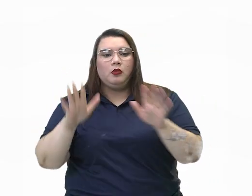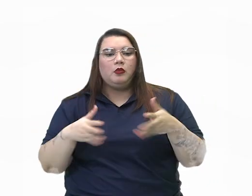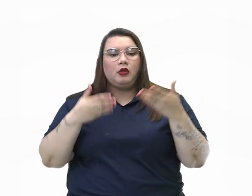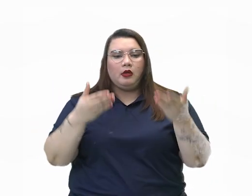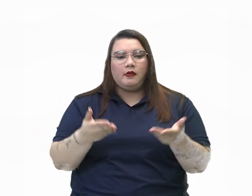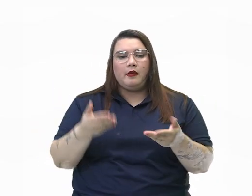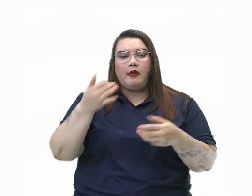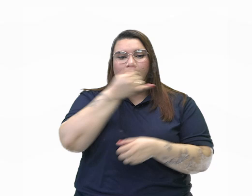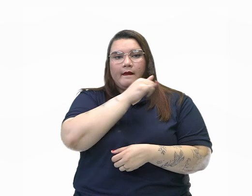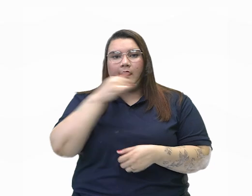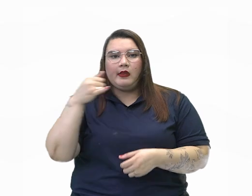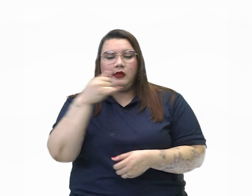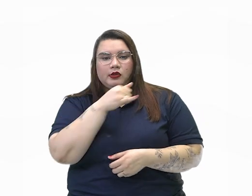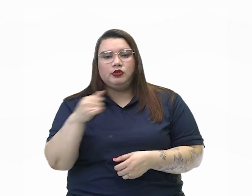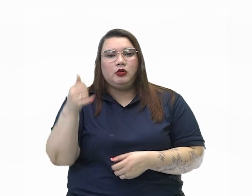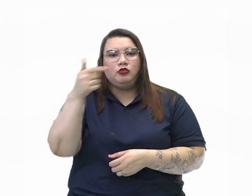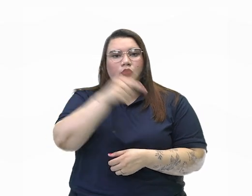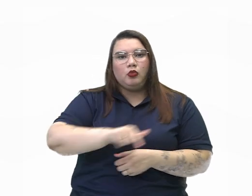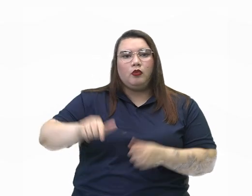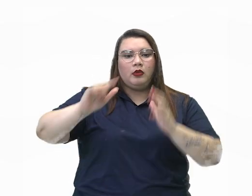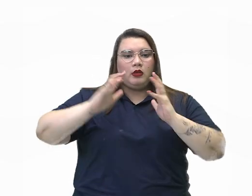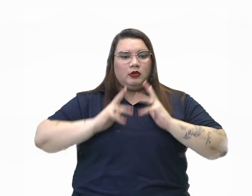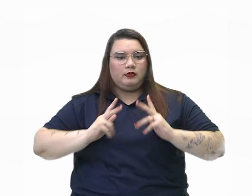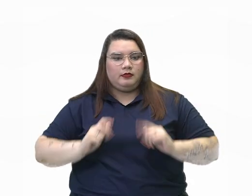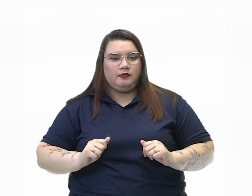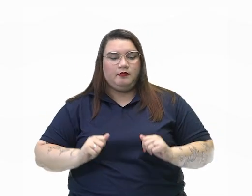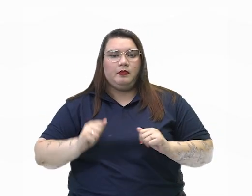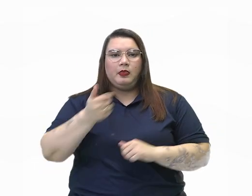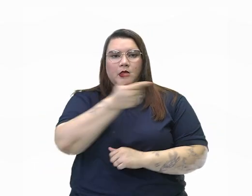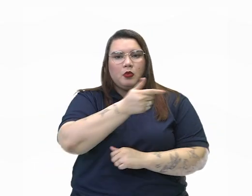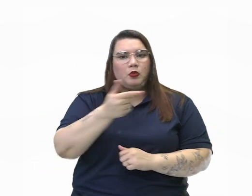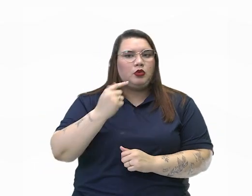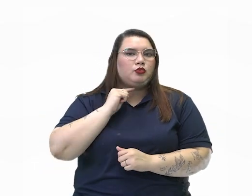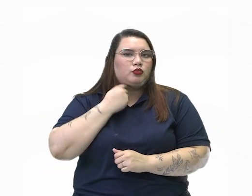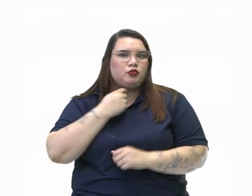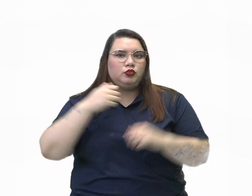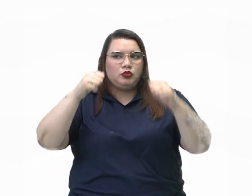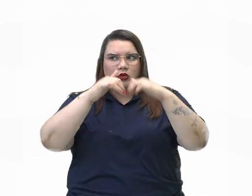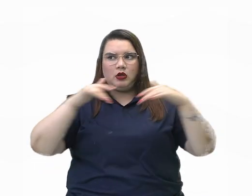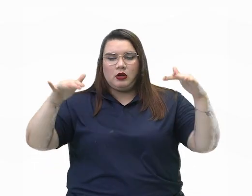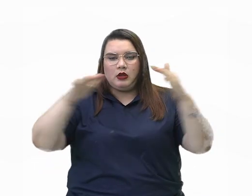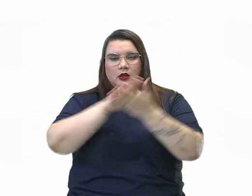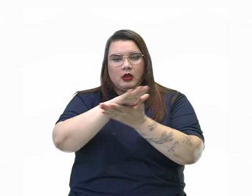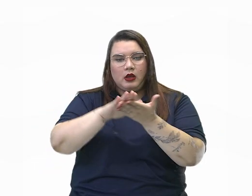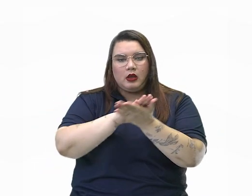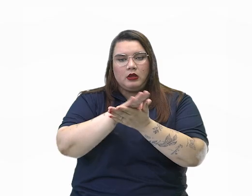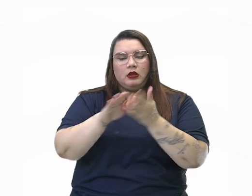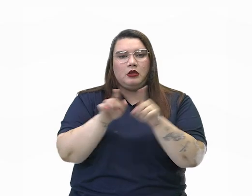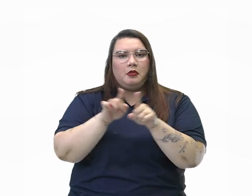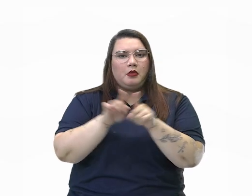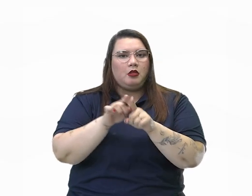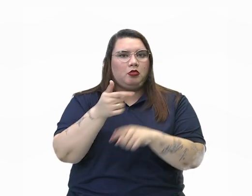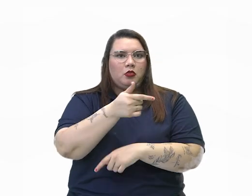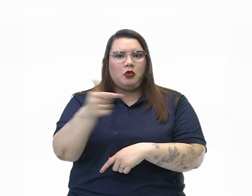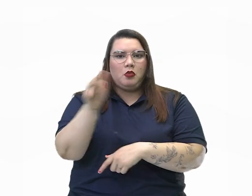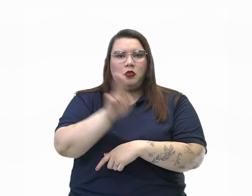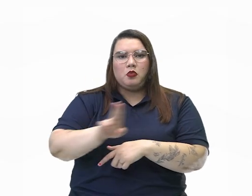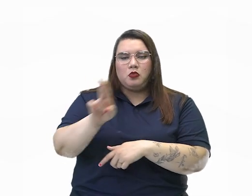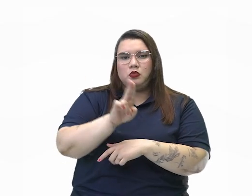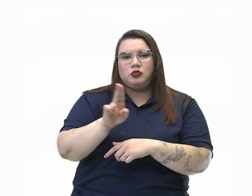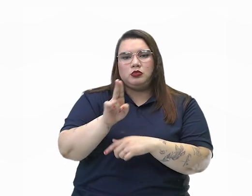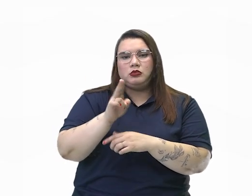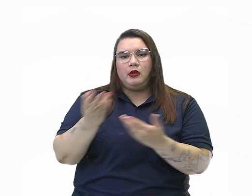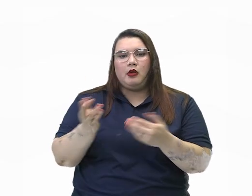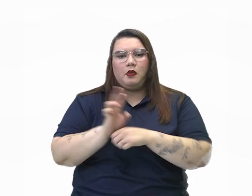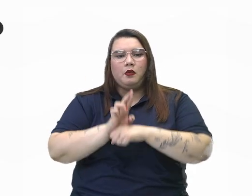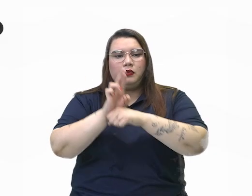ambiental, energia renovável e limpa, sem poluição do ar e sem consumo de combustíveis